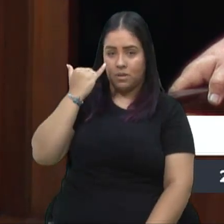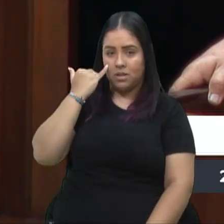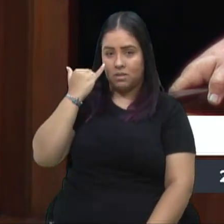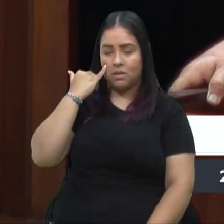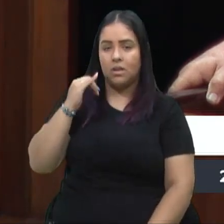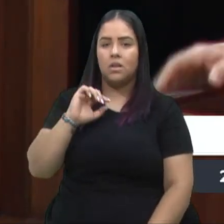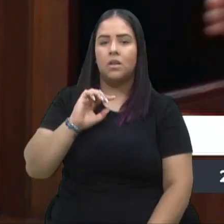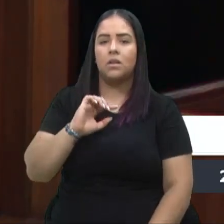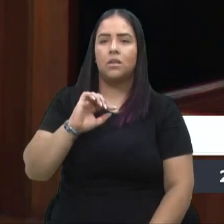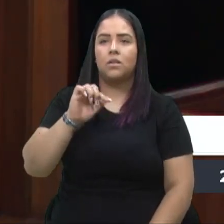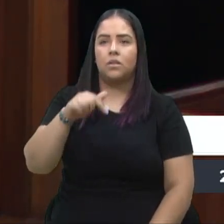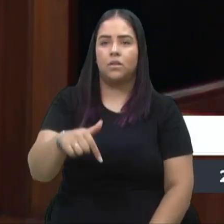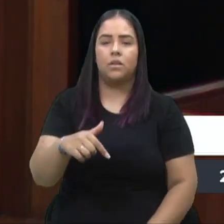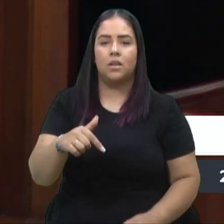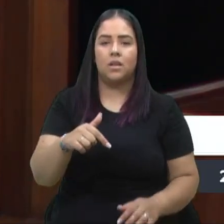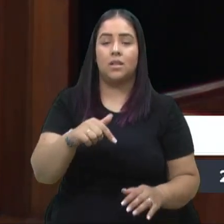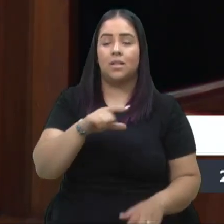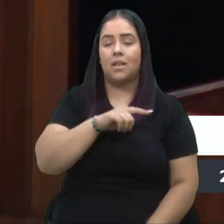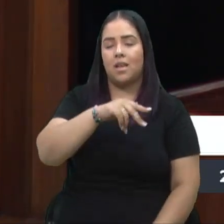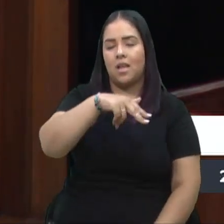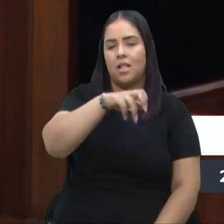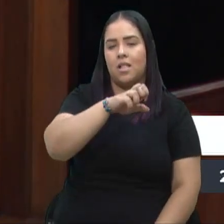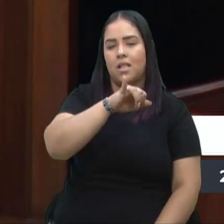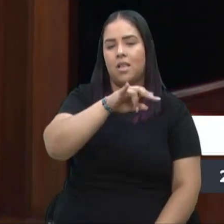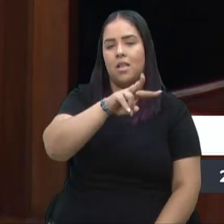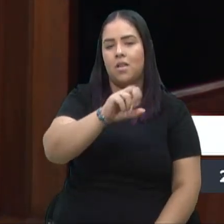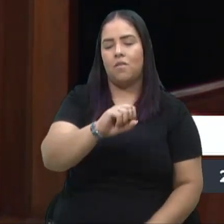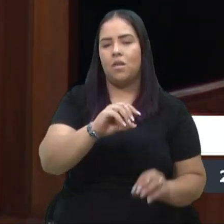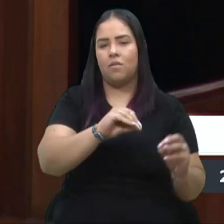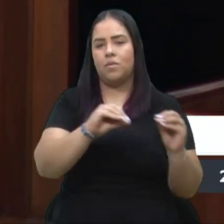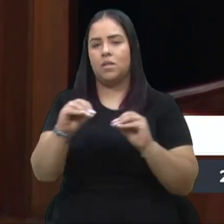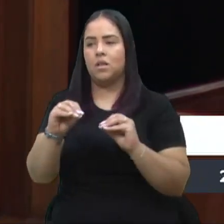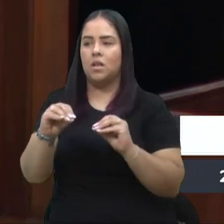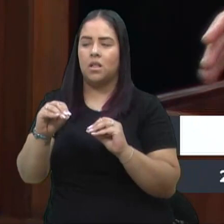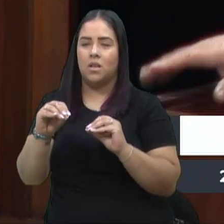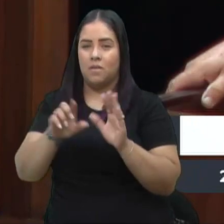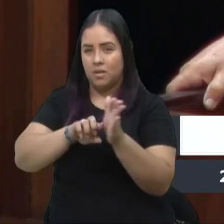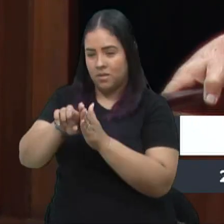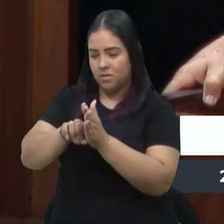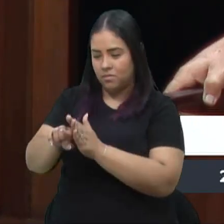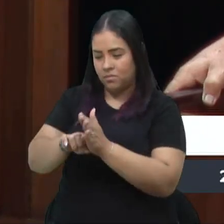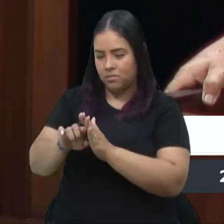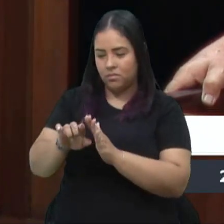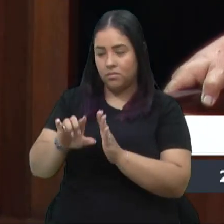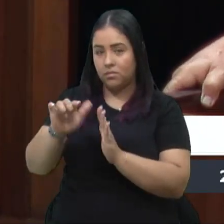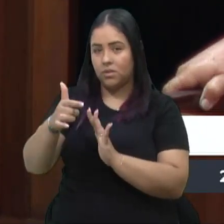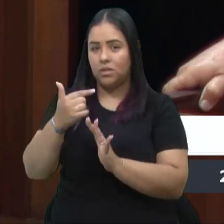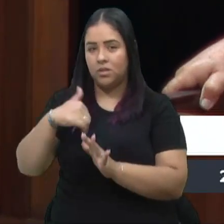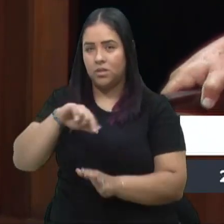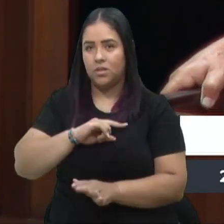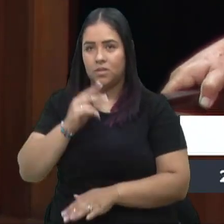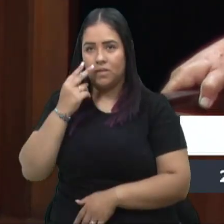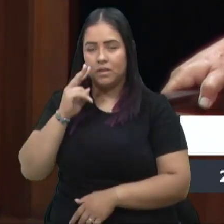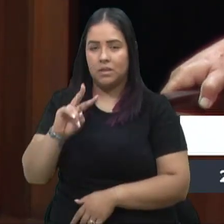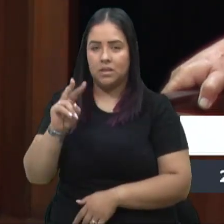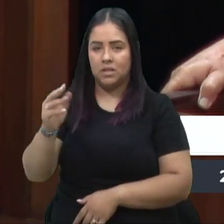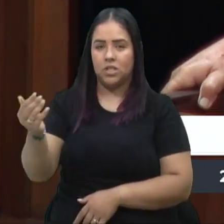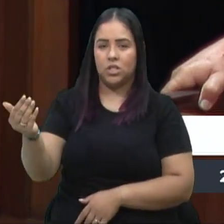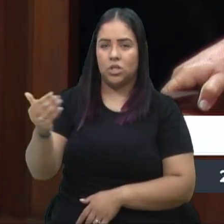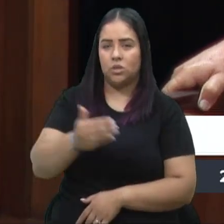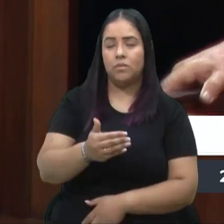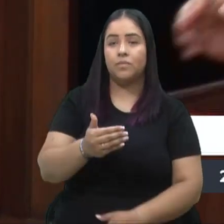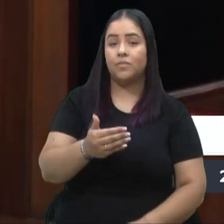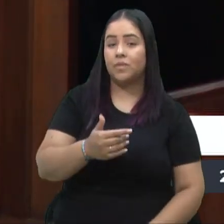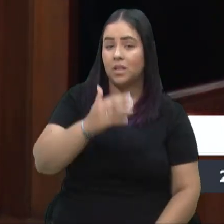que foi desloca da Agricultura para lhe defesa esse levantamento tava no Finalmente quando a gente recebeu eles aqui eu